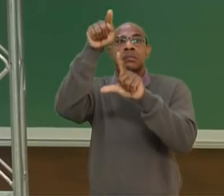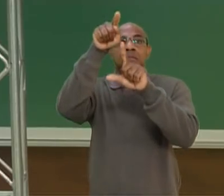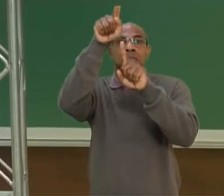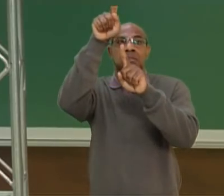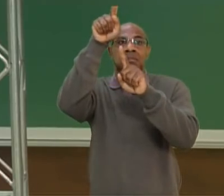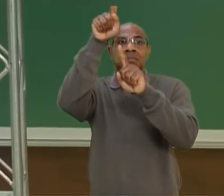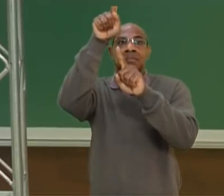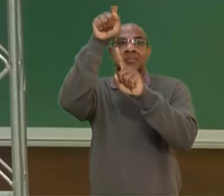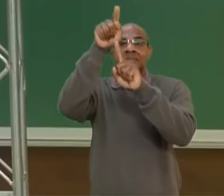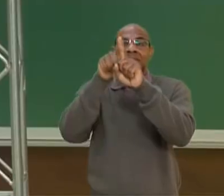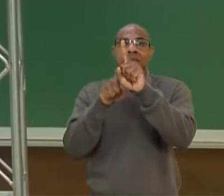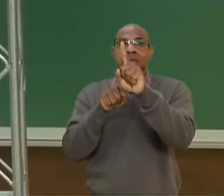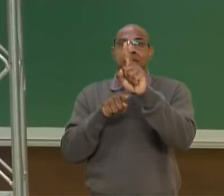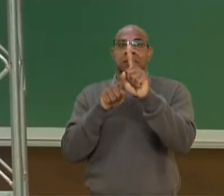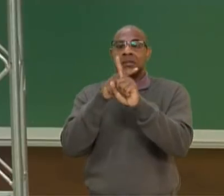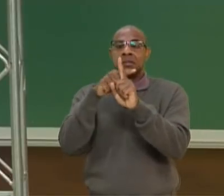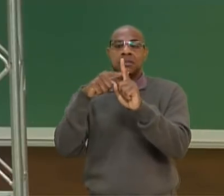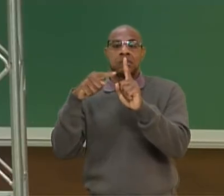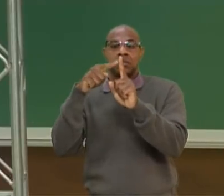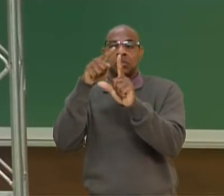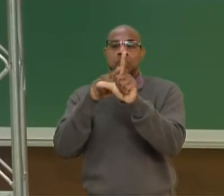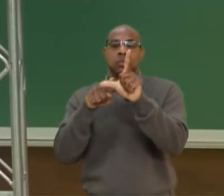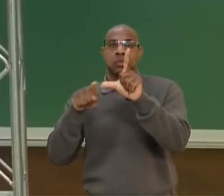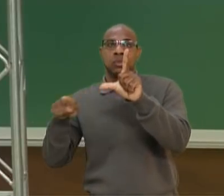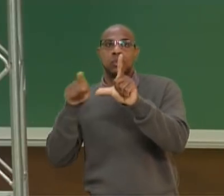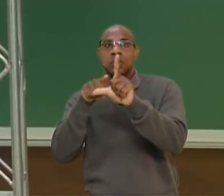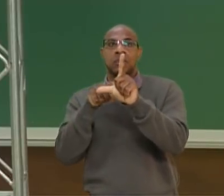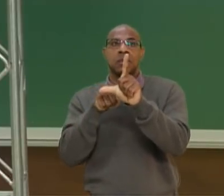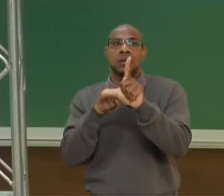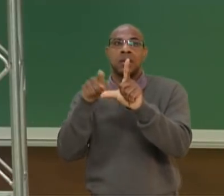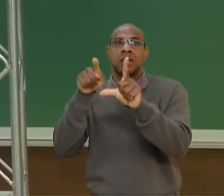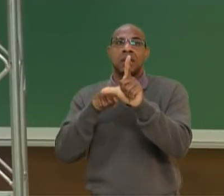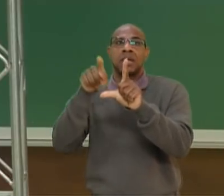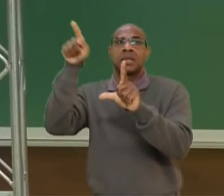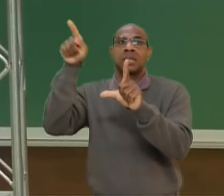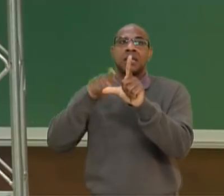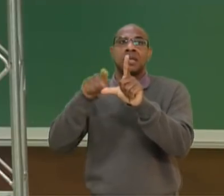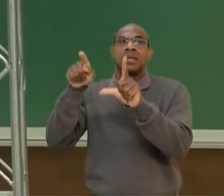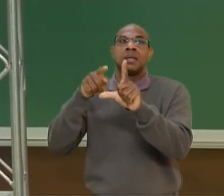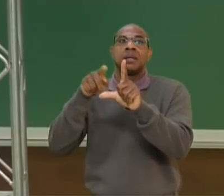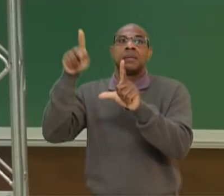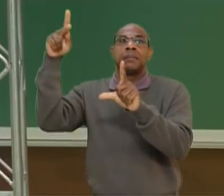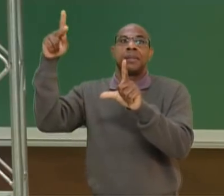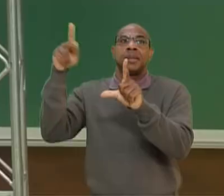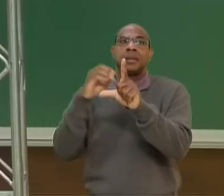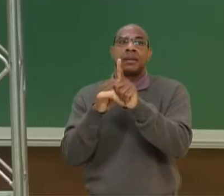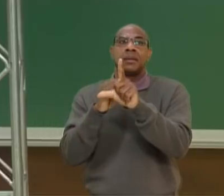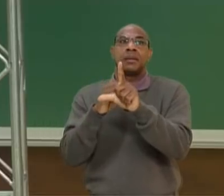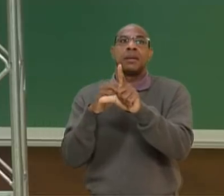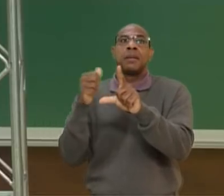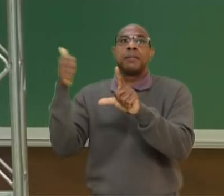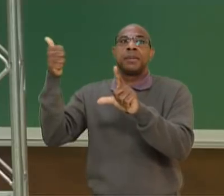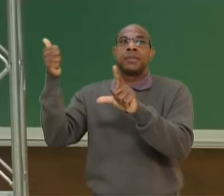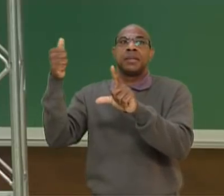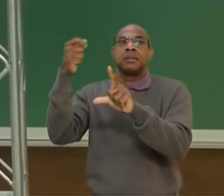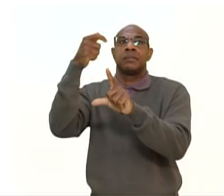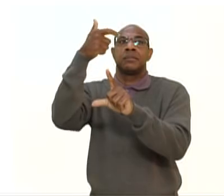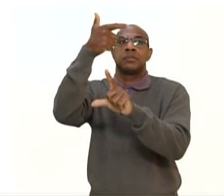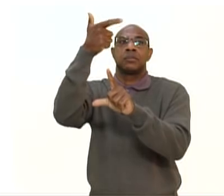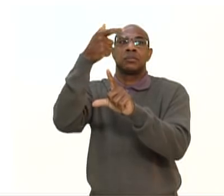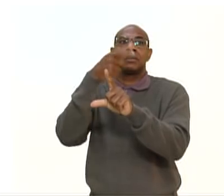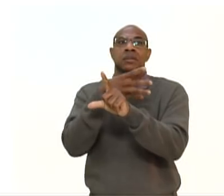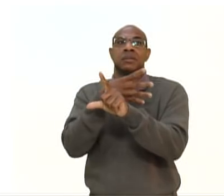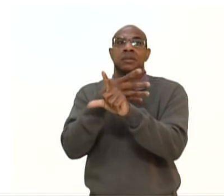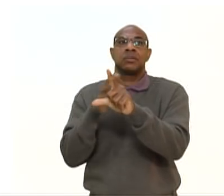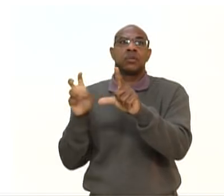formar. Nesse caso, o nosso vetor aqui está no primeiro quadrante, né? Primeiro, segundo, terceiro e quarto quadrante, está no